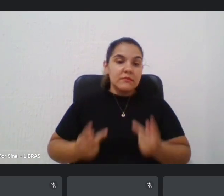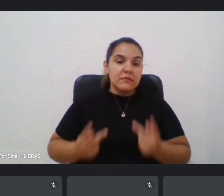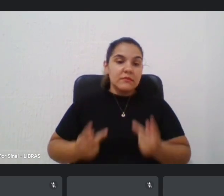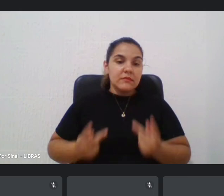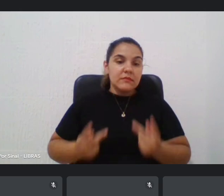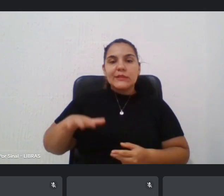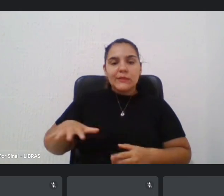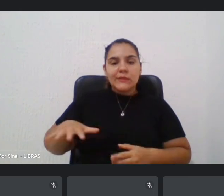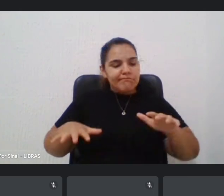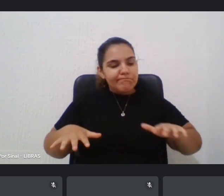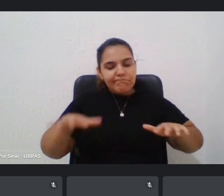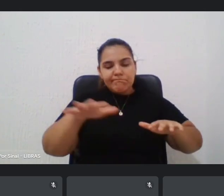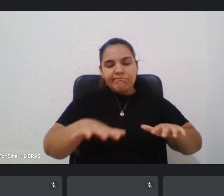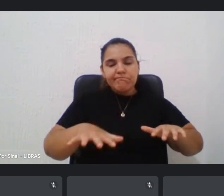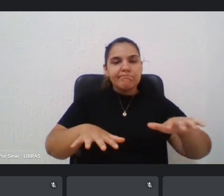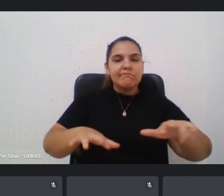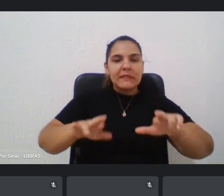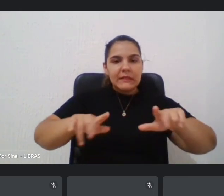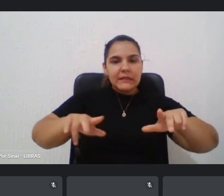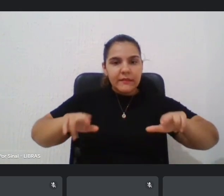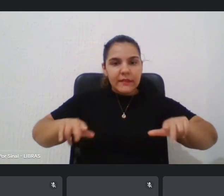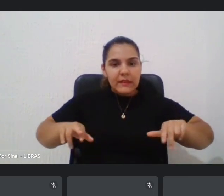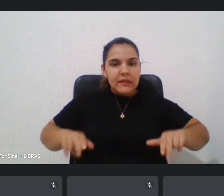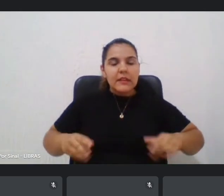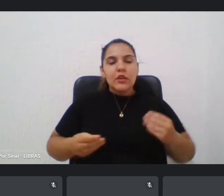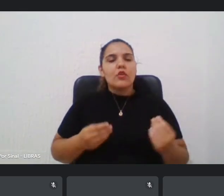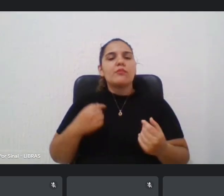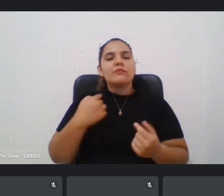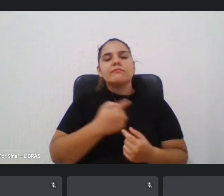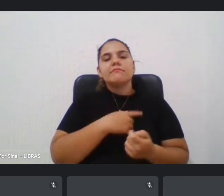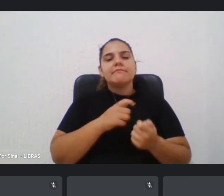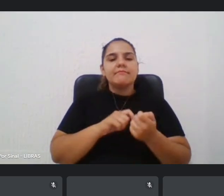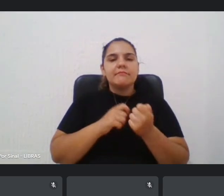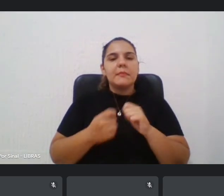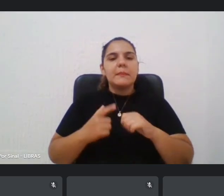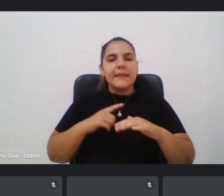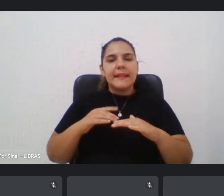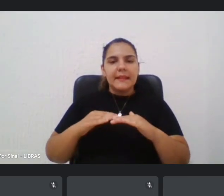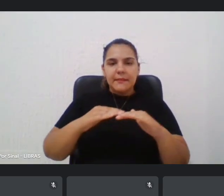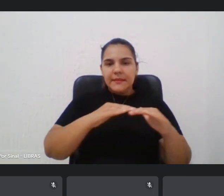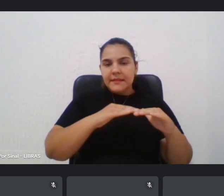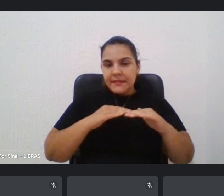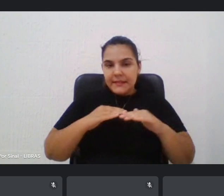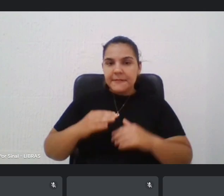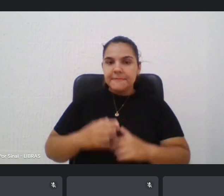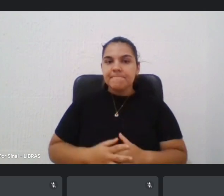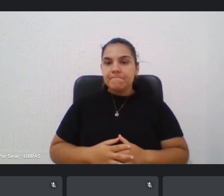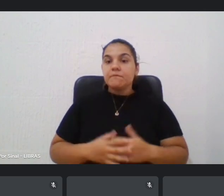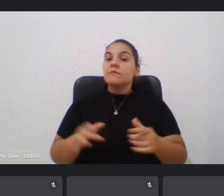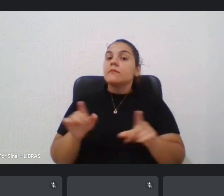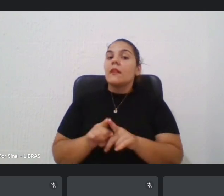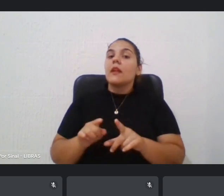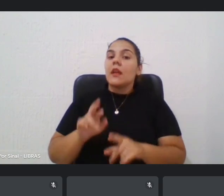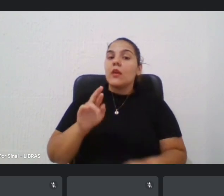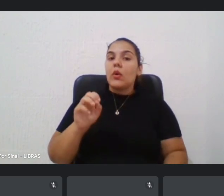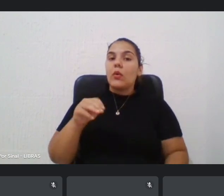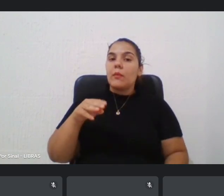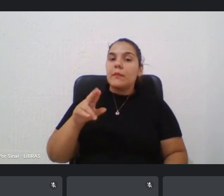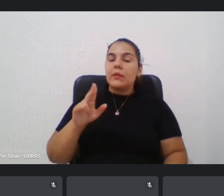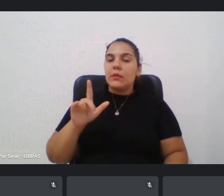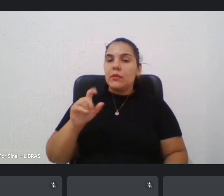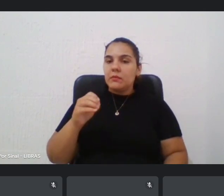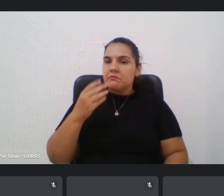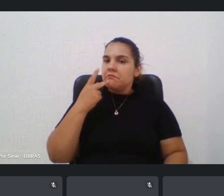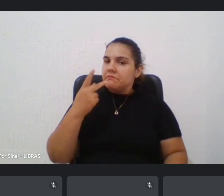todo mundo equiparado? Aí, Rômulo, traz as suas considerações também dentro dessa temática de direitos humanos. Então, Rômulo, eu sei que já entende